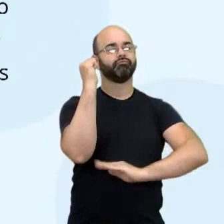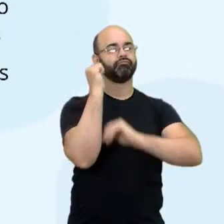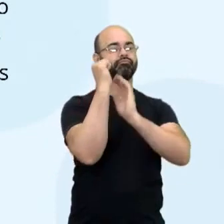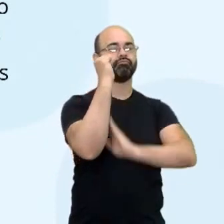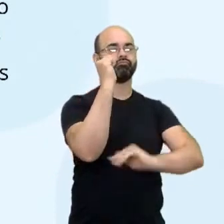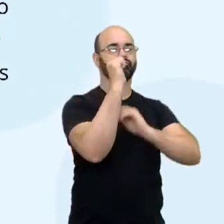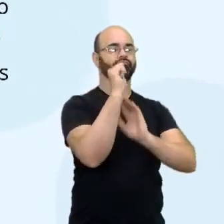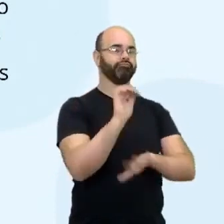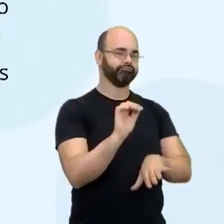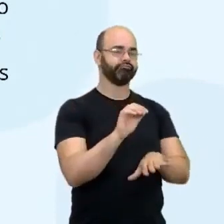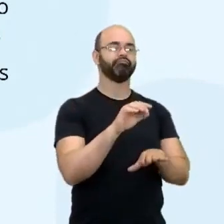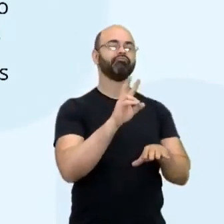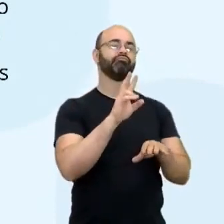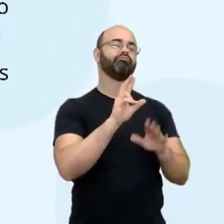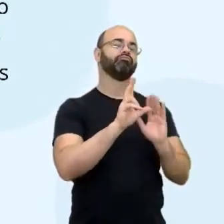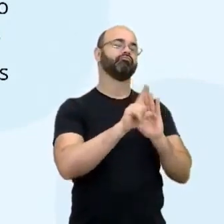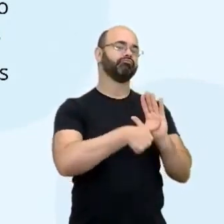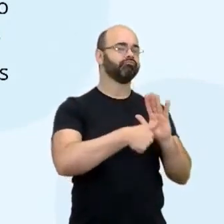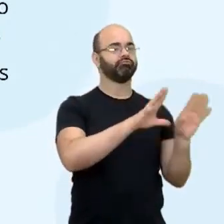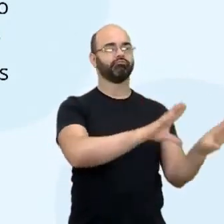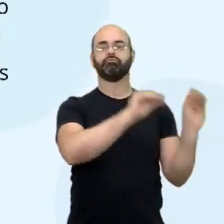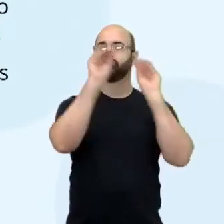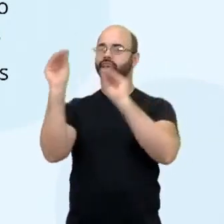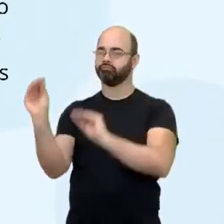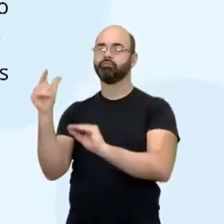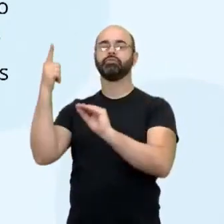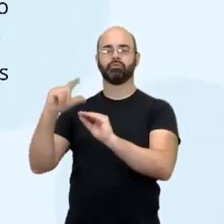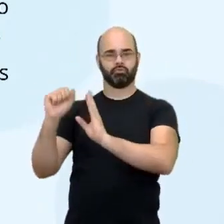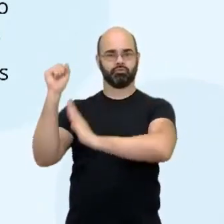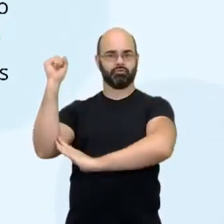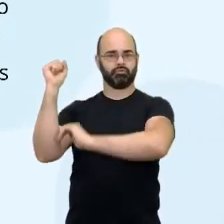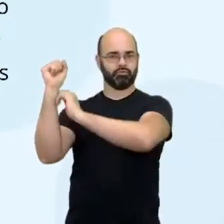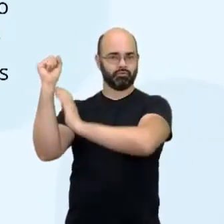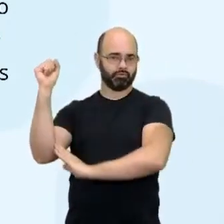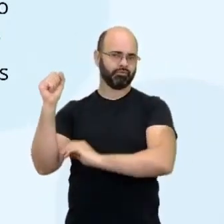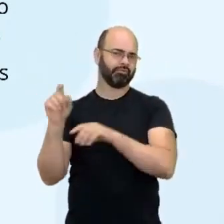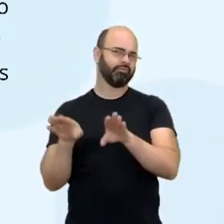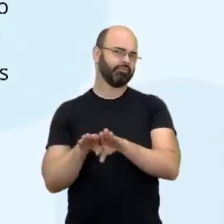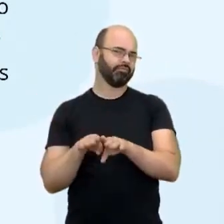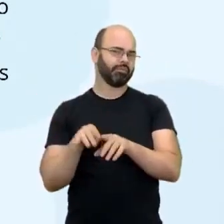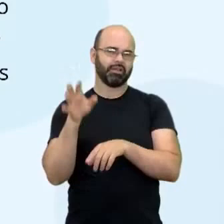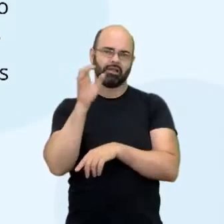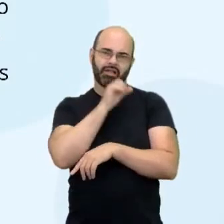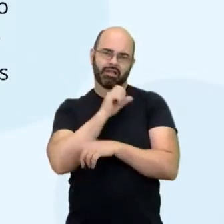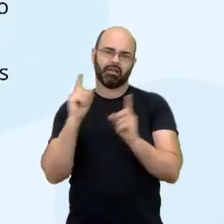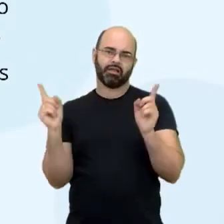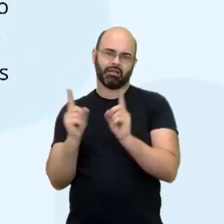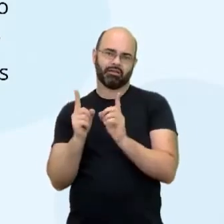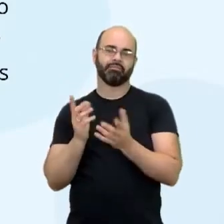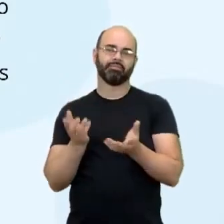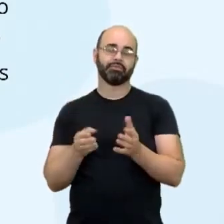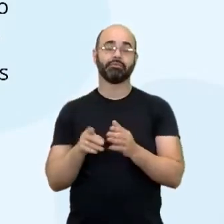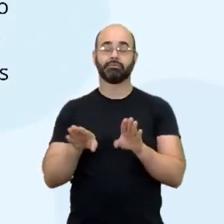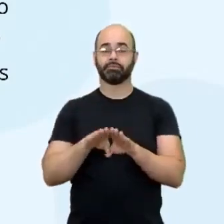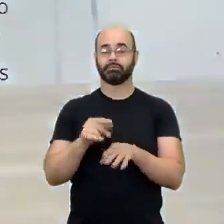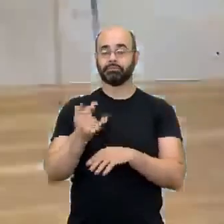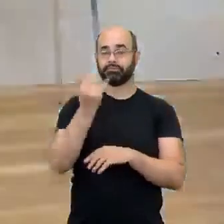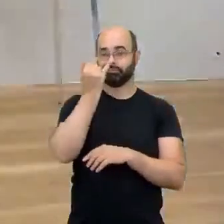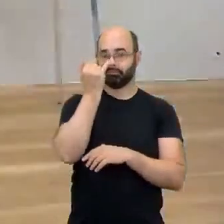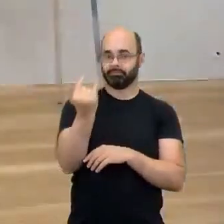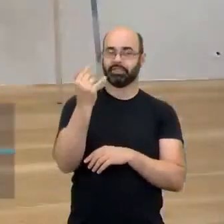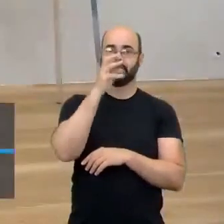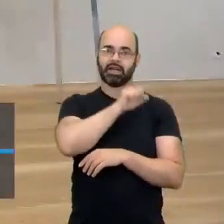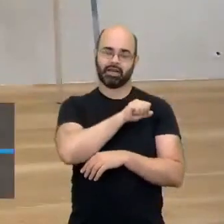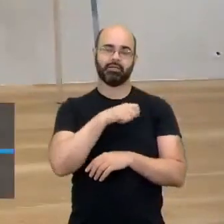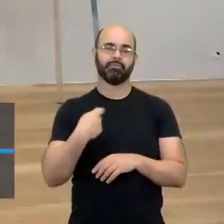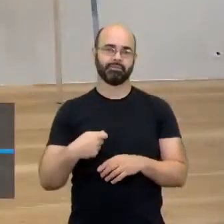espaço, em um tempo rápido e com baixo custo aí de produção. E ao mesmo tempo chamando a atenção, né, professor?